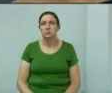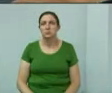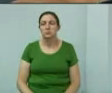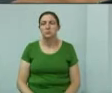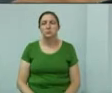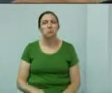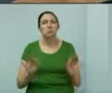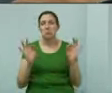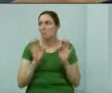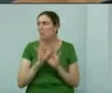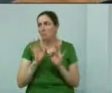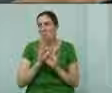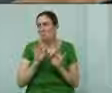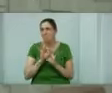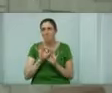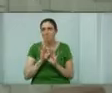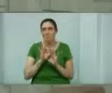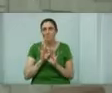Sem perguntas?